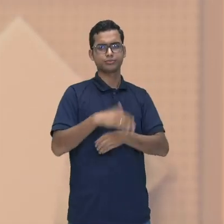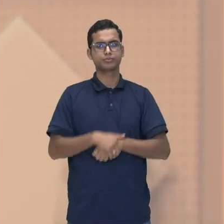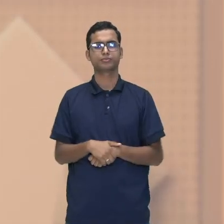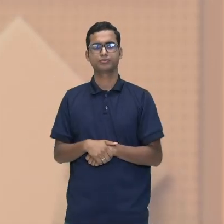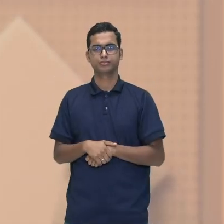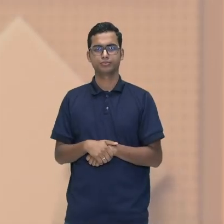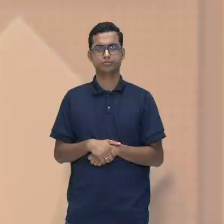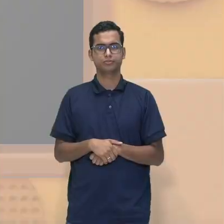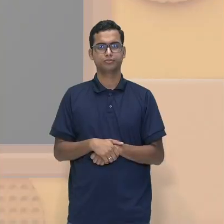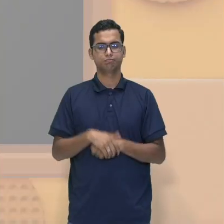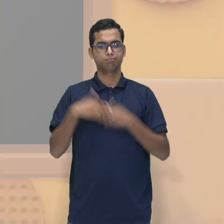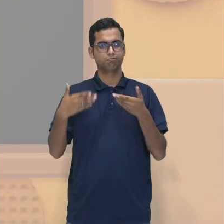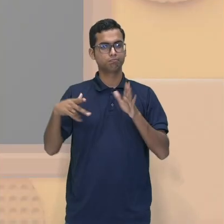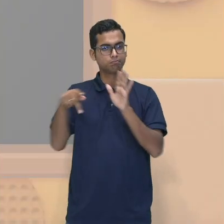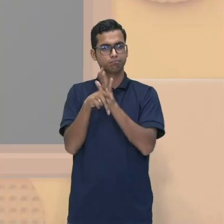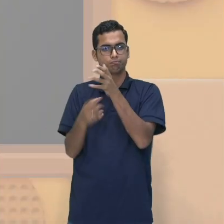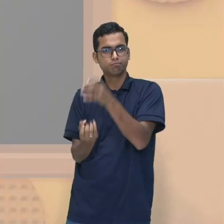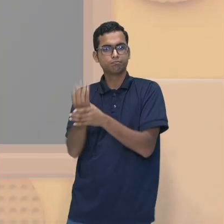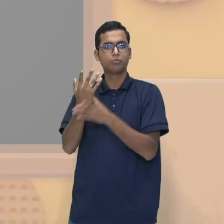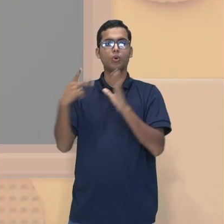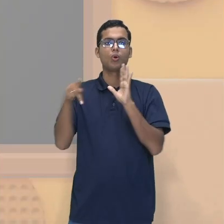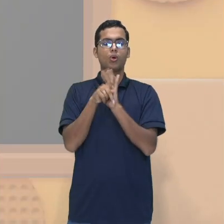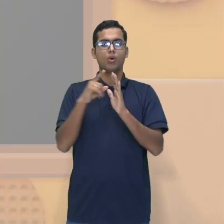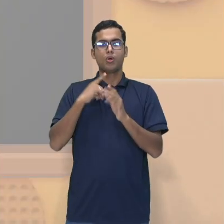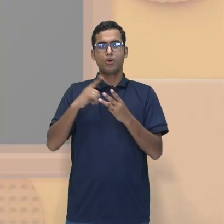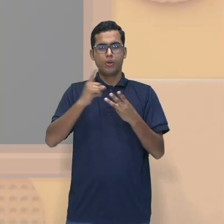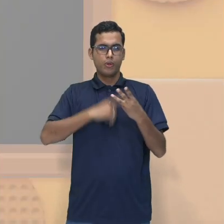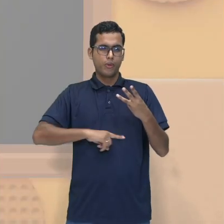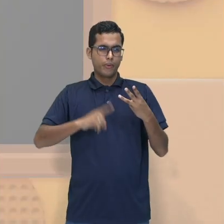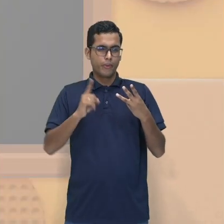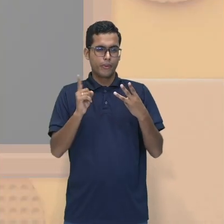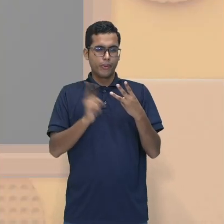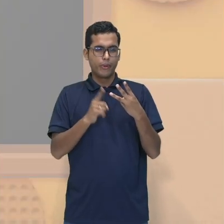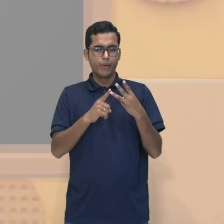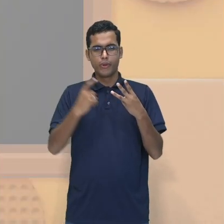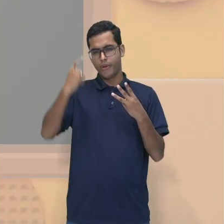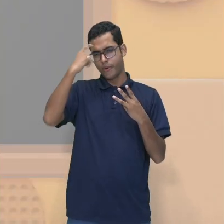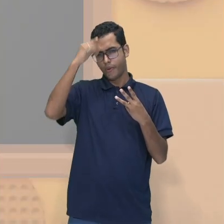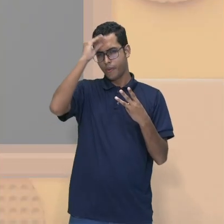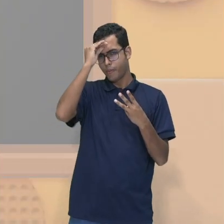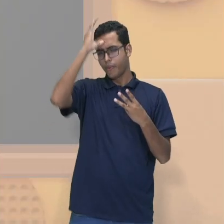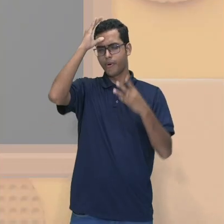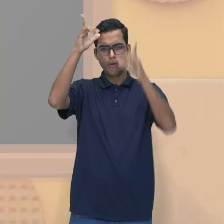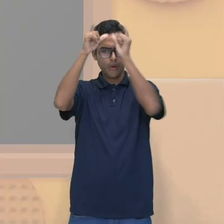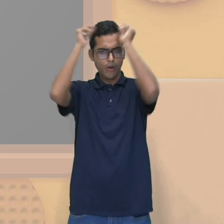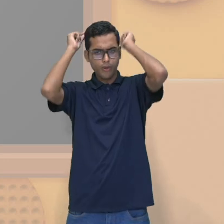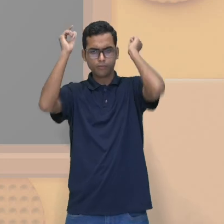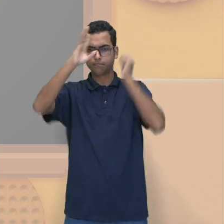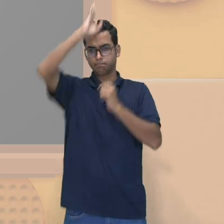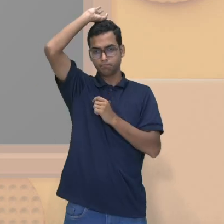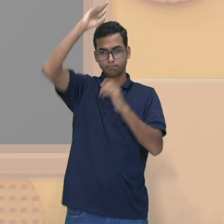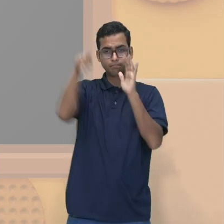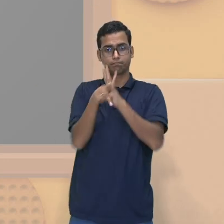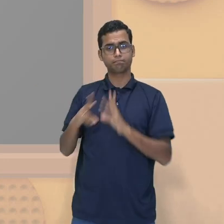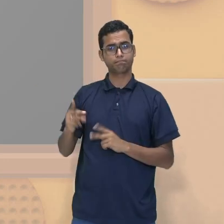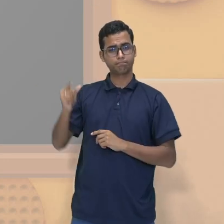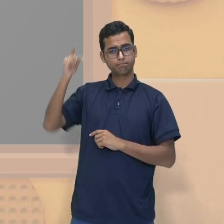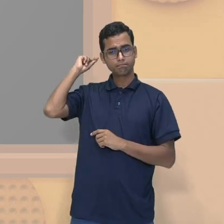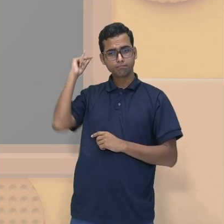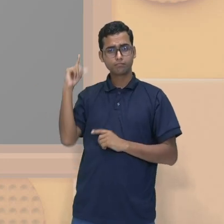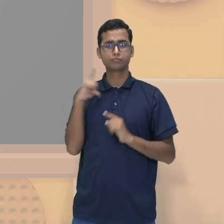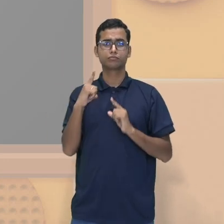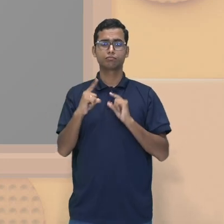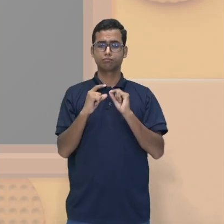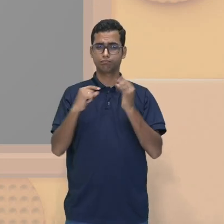a retomada dos conhecimentos greco-romanos. Como assim? Durante a Idade Antiga, nós tivemos